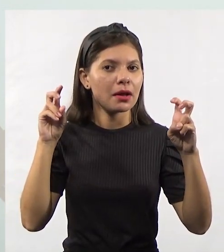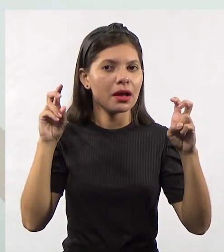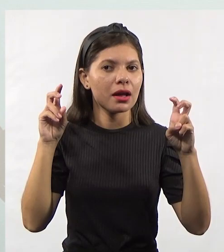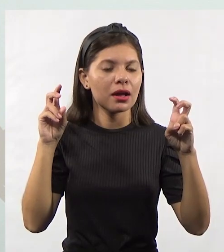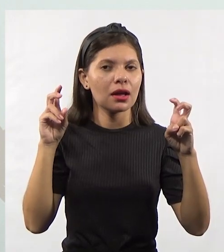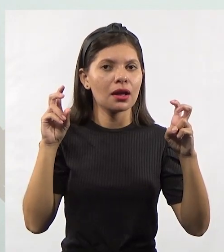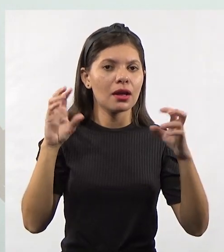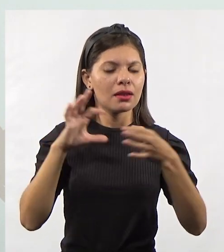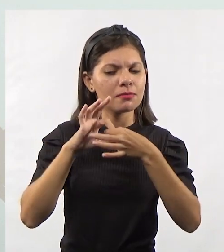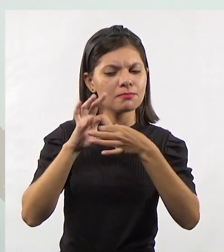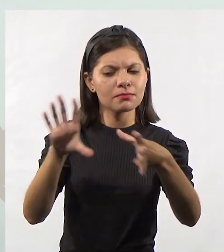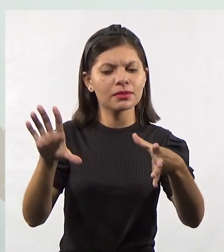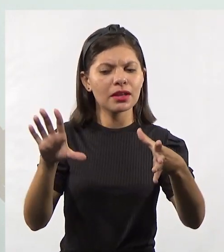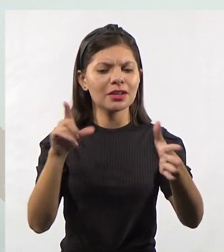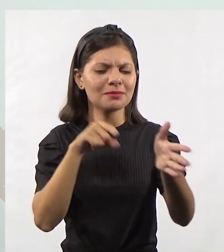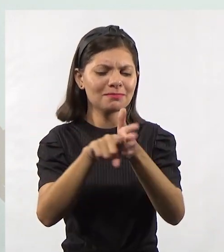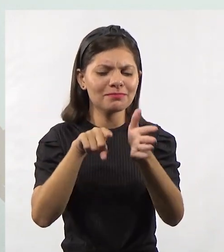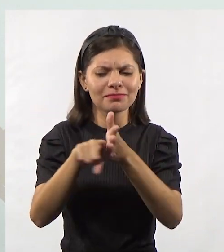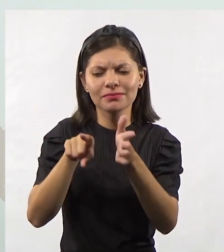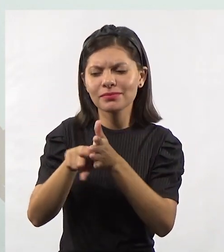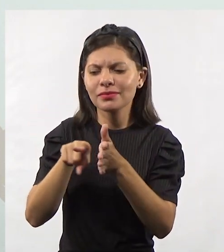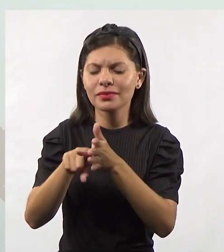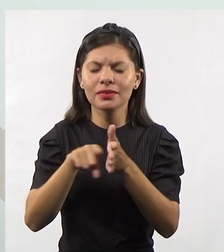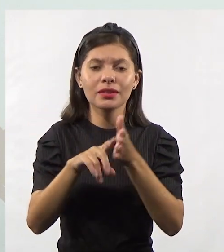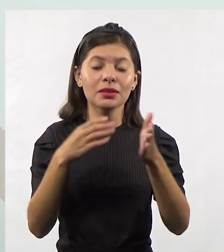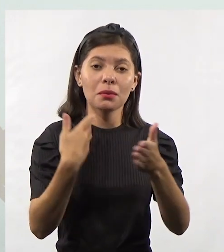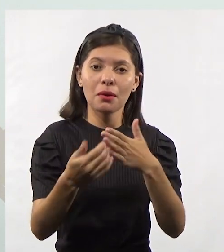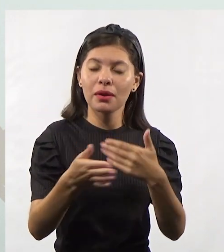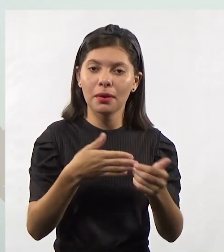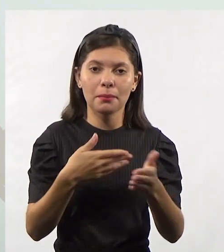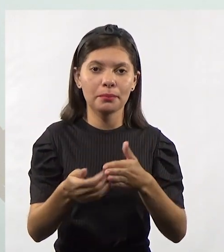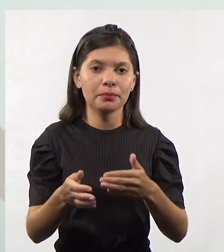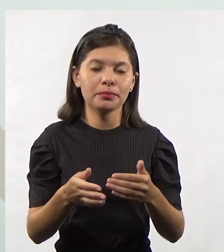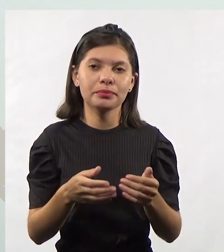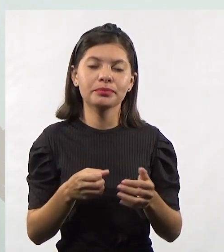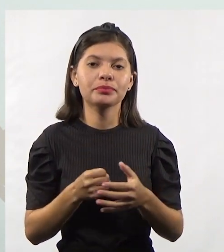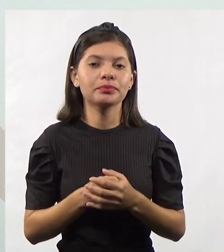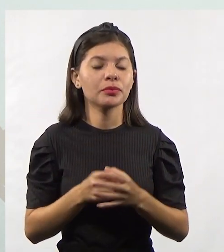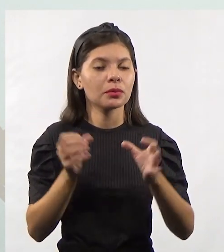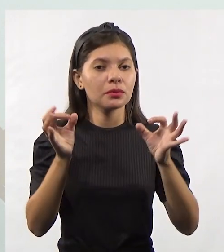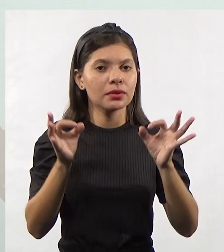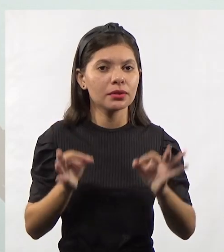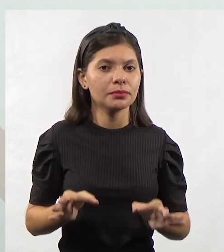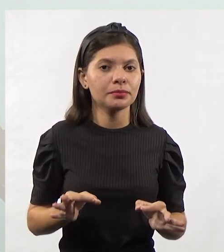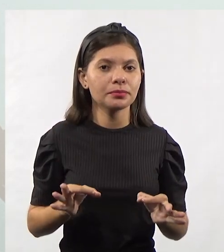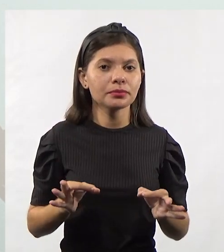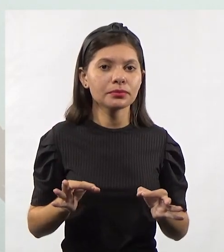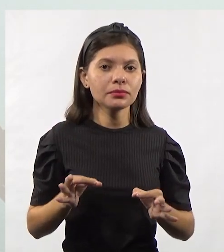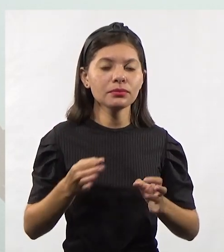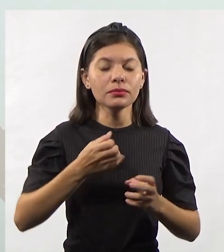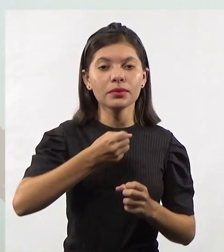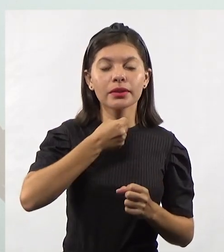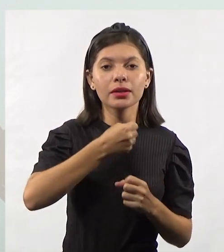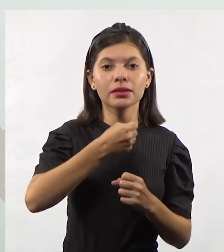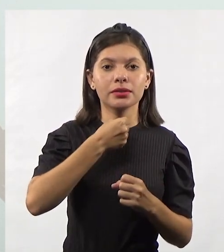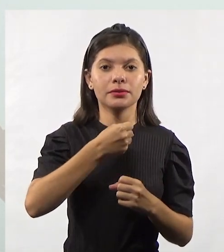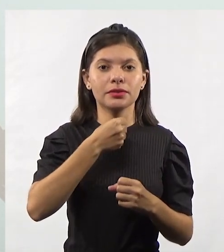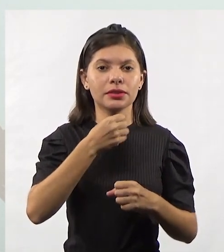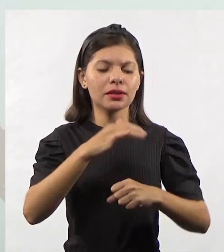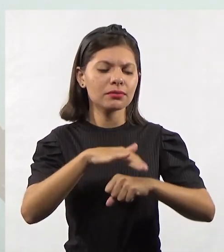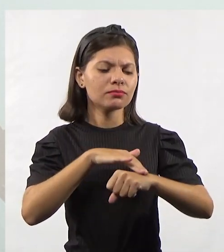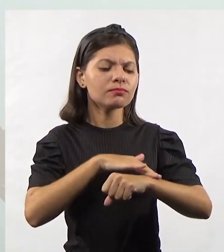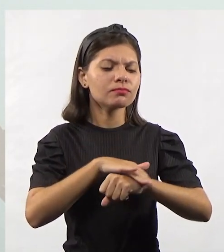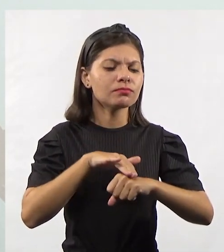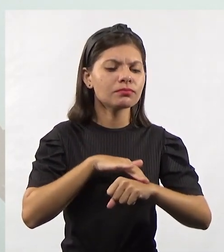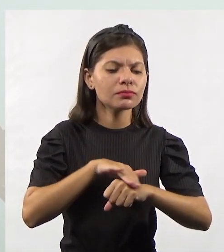para fazer outras perguntas então ou ela é estruturado ou ela é semi estruturado Ok essa a entrevista ela permite